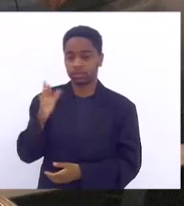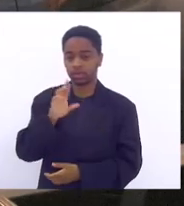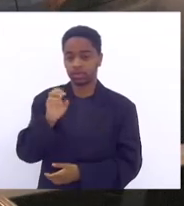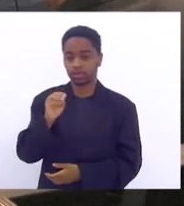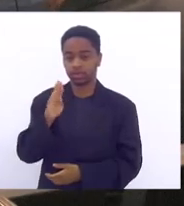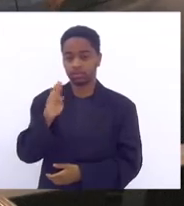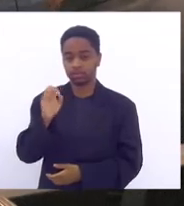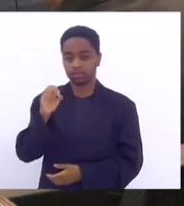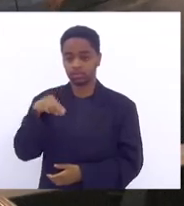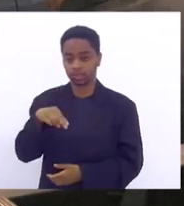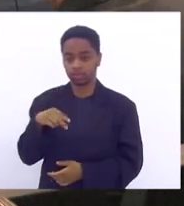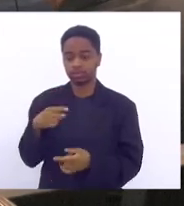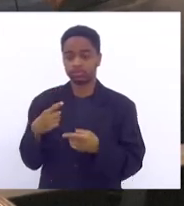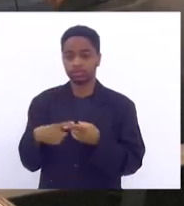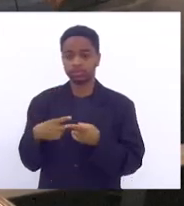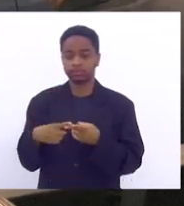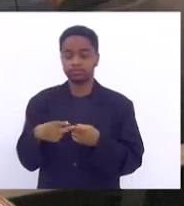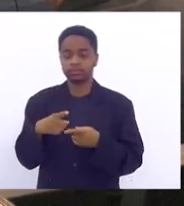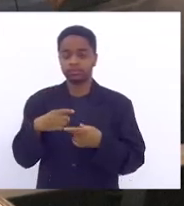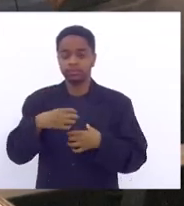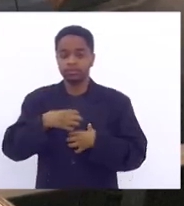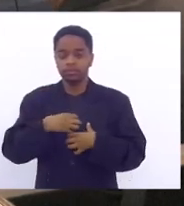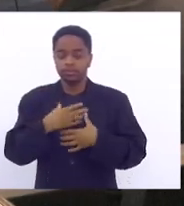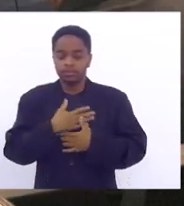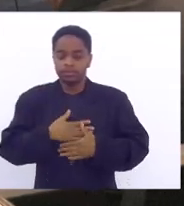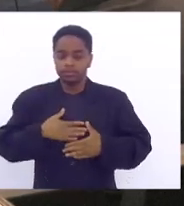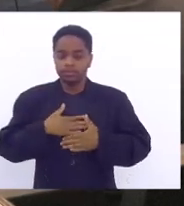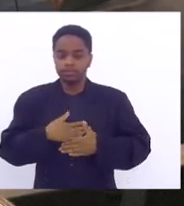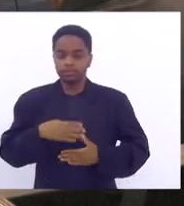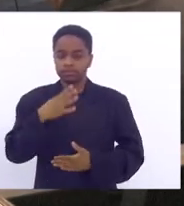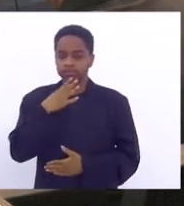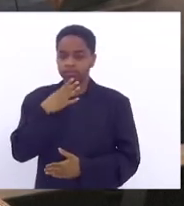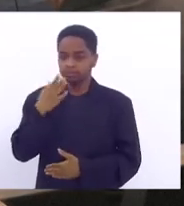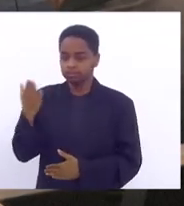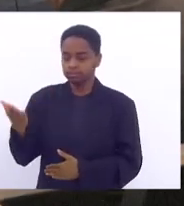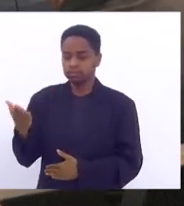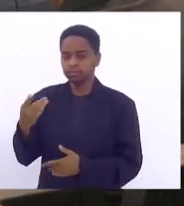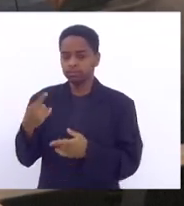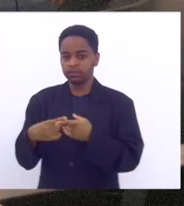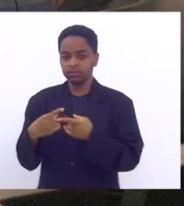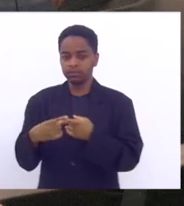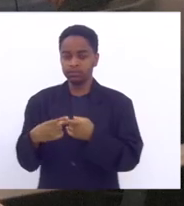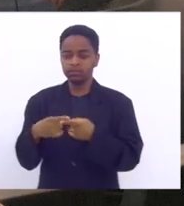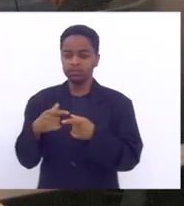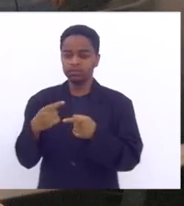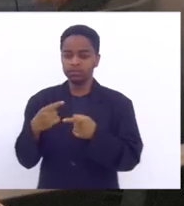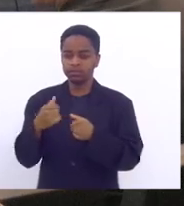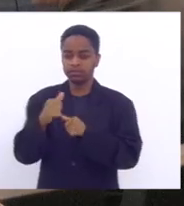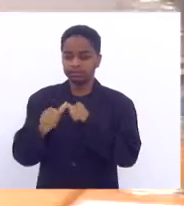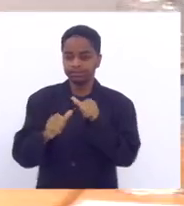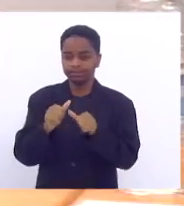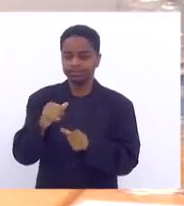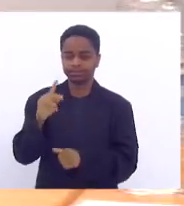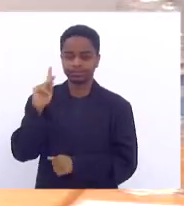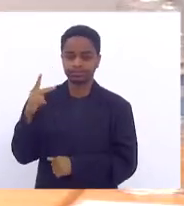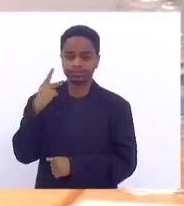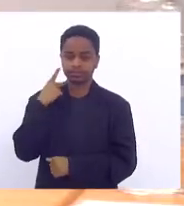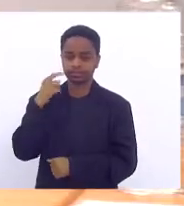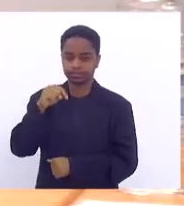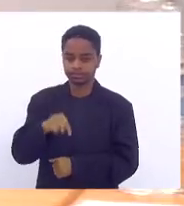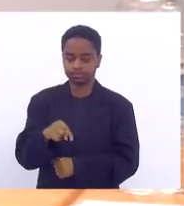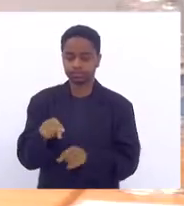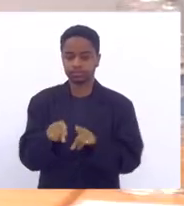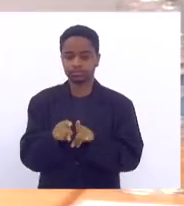uma pessoa que eu tive a grata honra de conhecê-lo né ao se tornar procurador dessa casa e